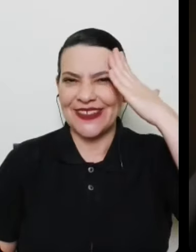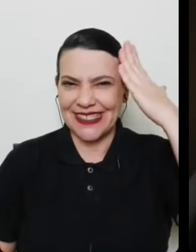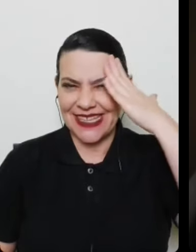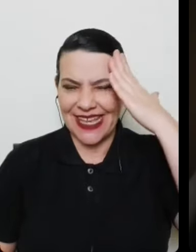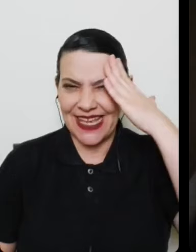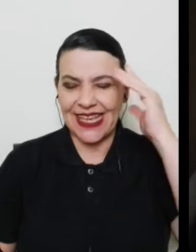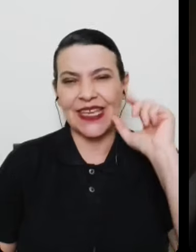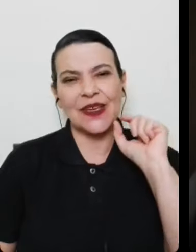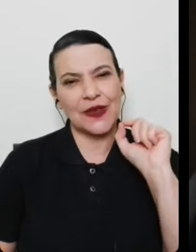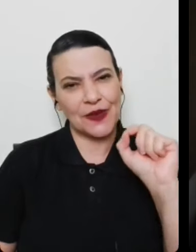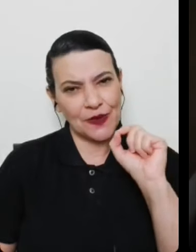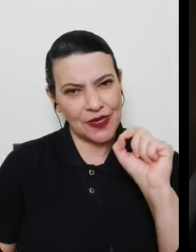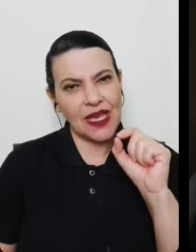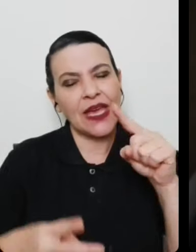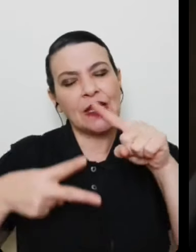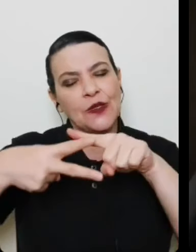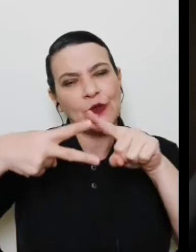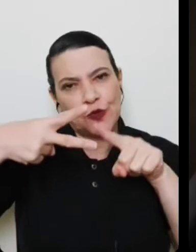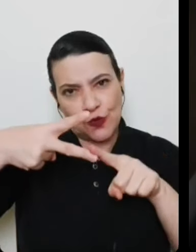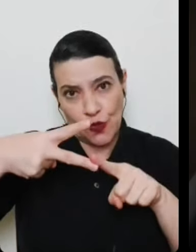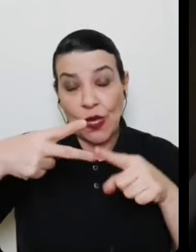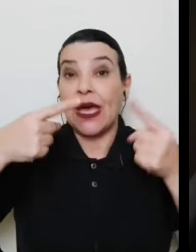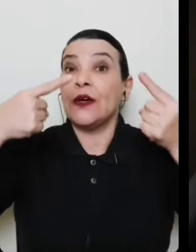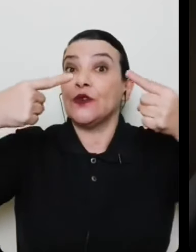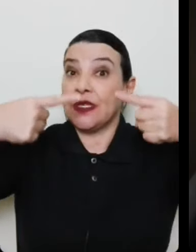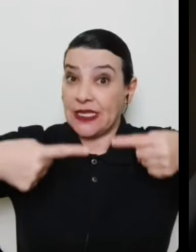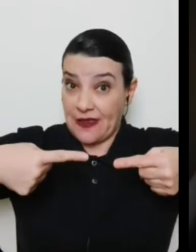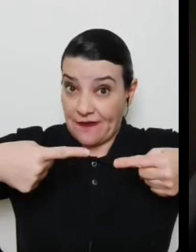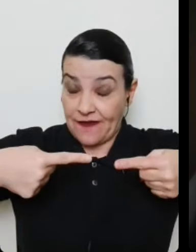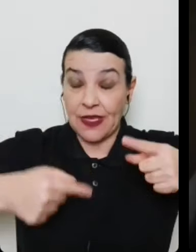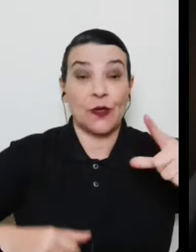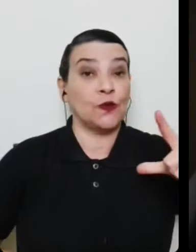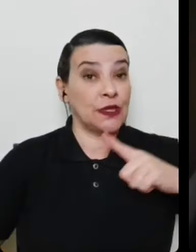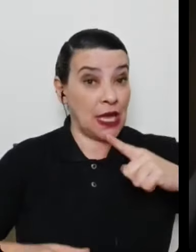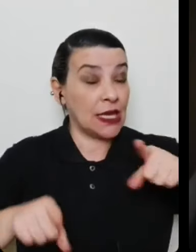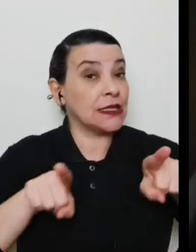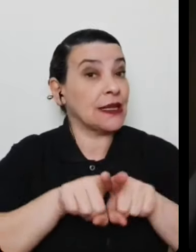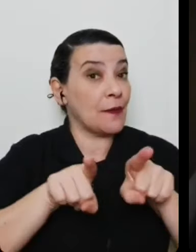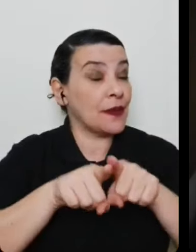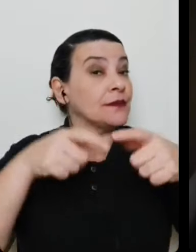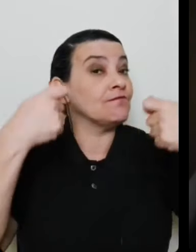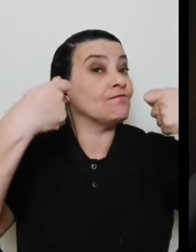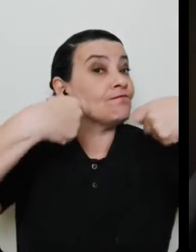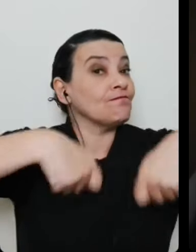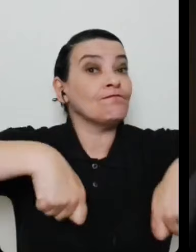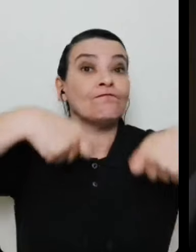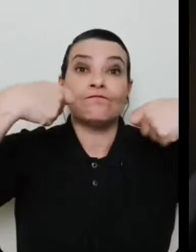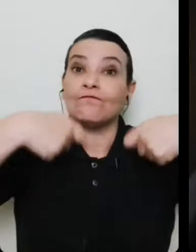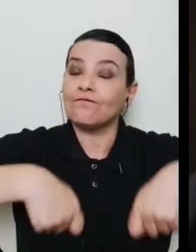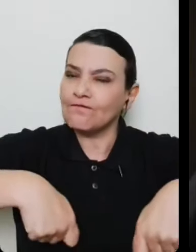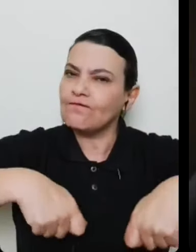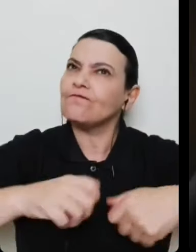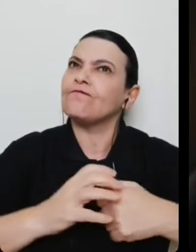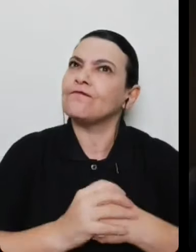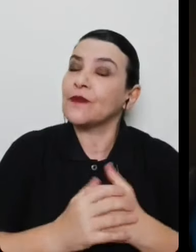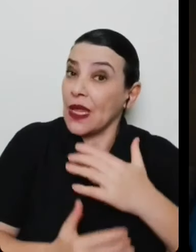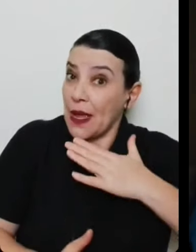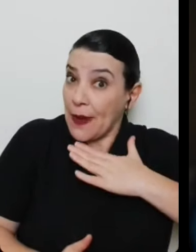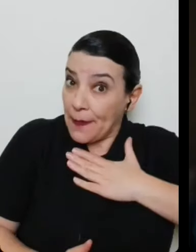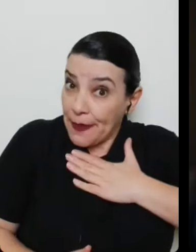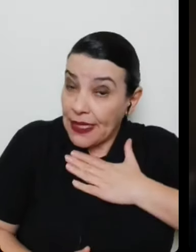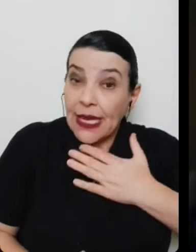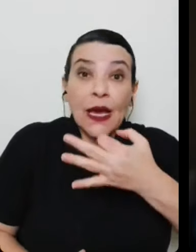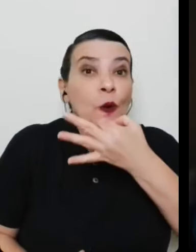que se trata dos dois, né? É um desafio e uma necessidade, sabendo que no meu